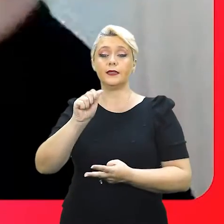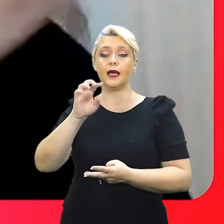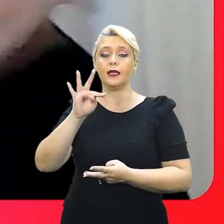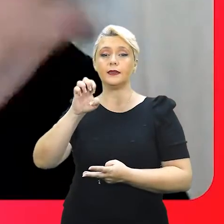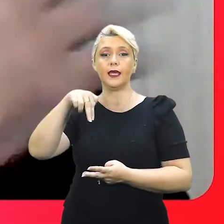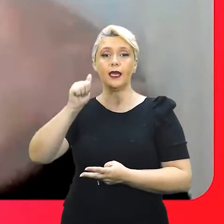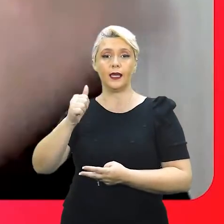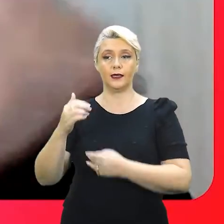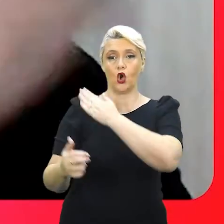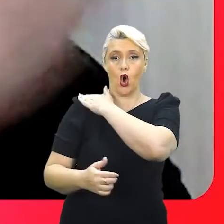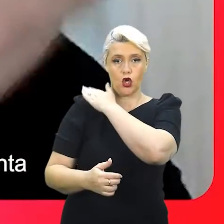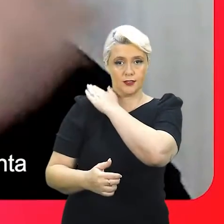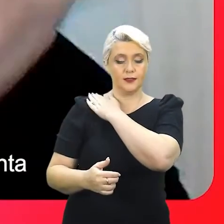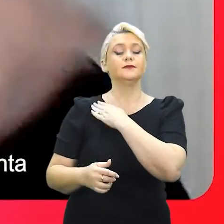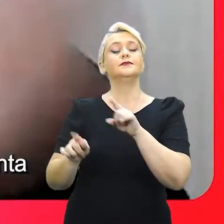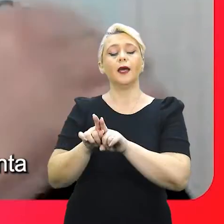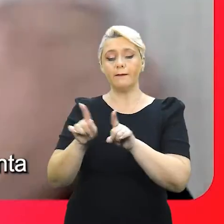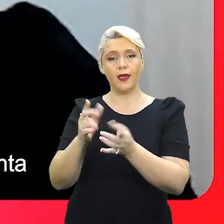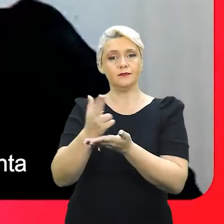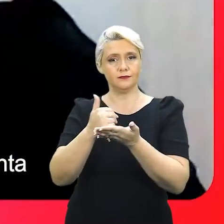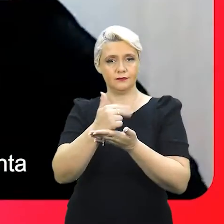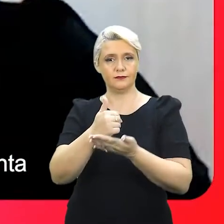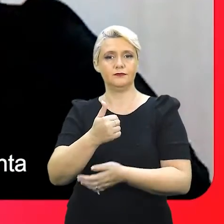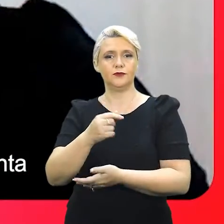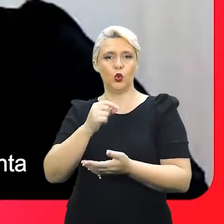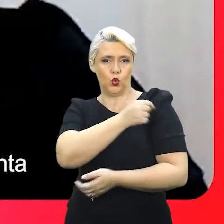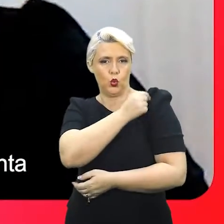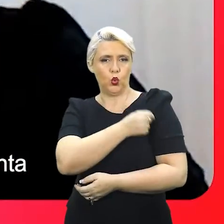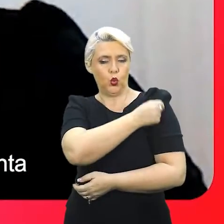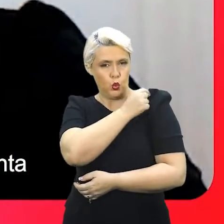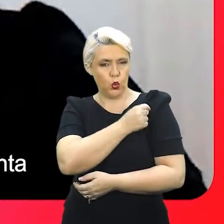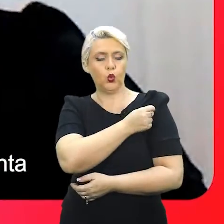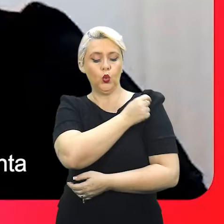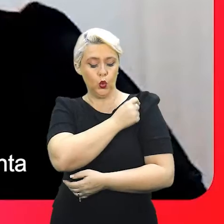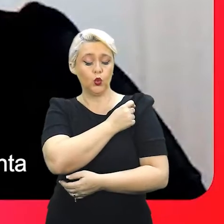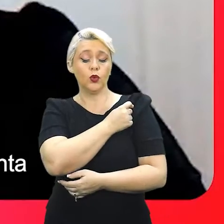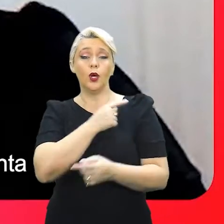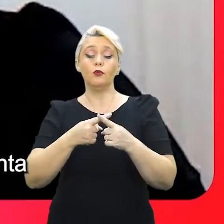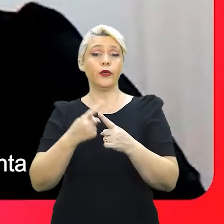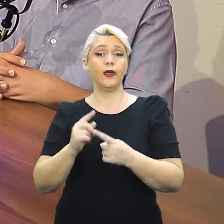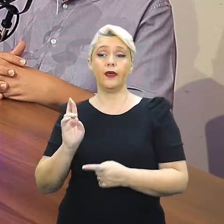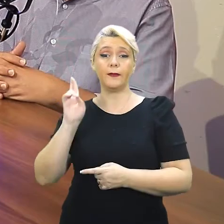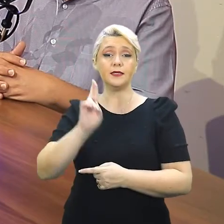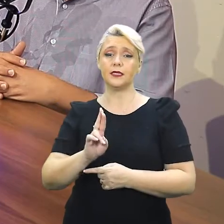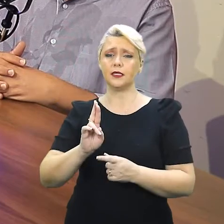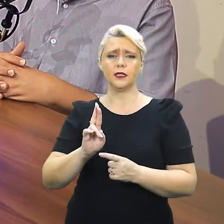minha costa, nas minhas costas, por tudo que ele representa na minha vida.